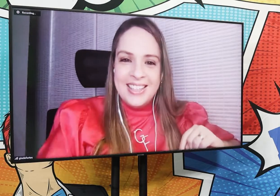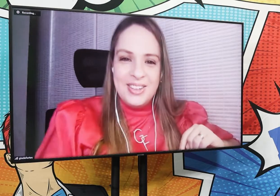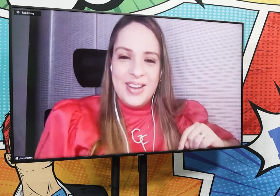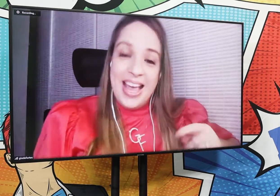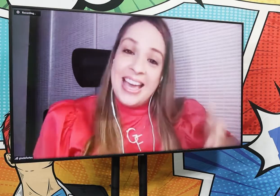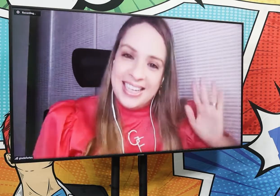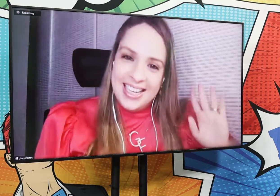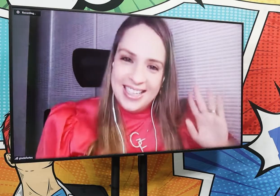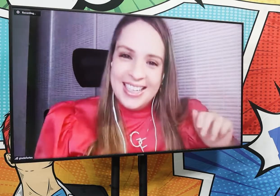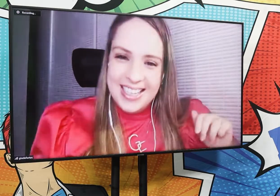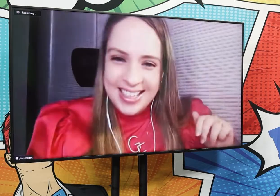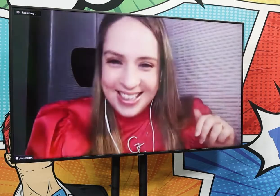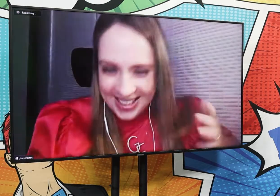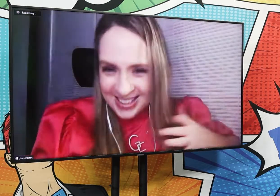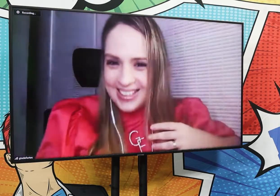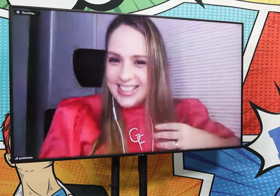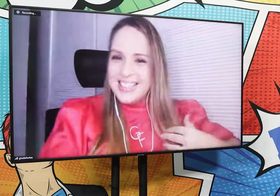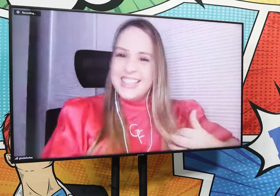azarada, não era, né?